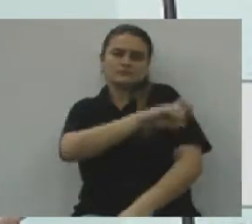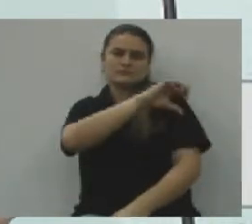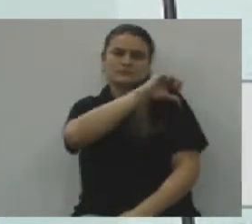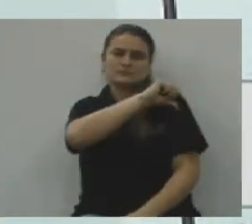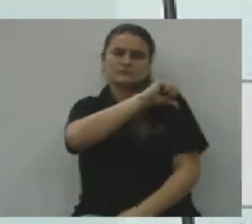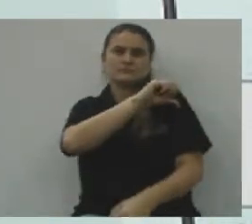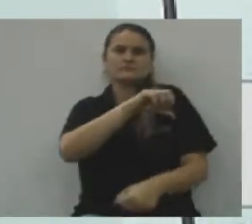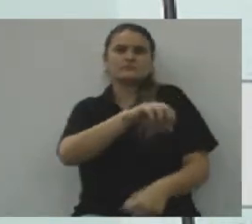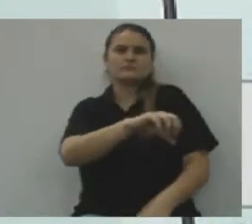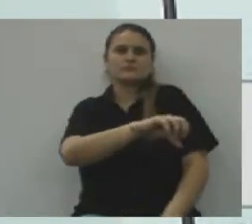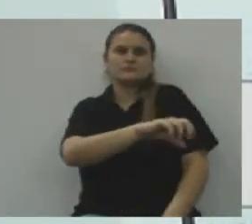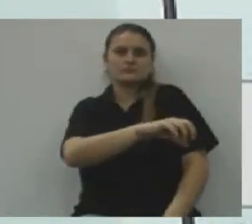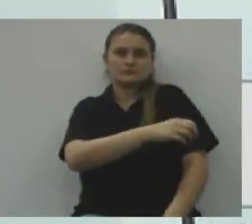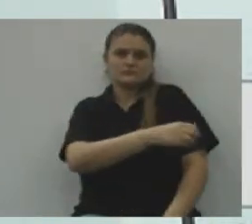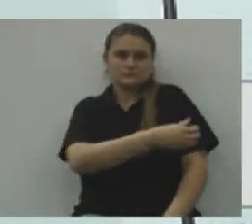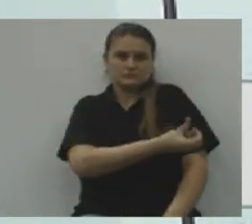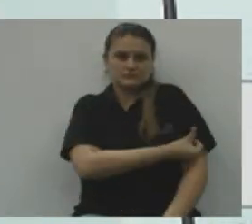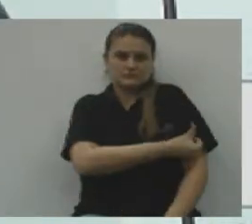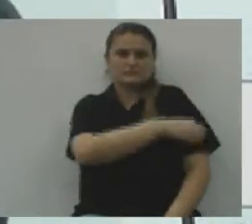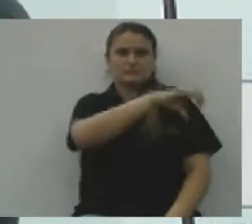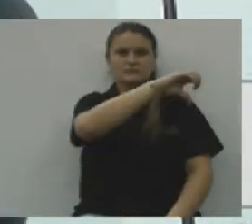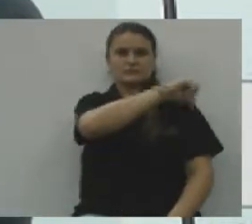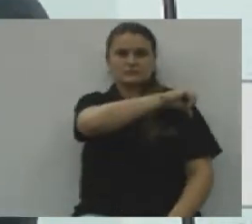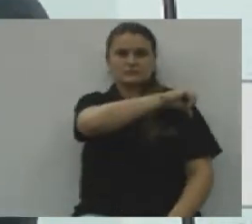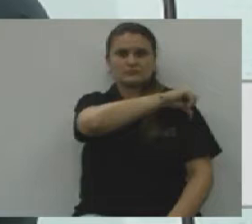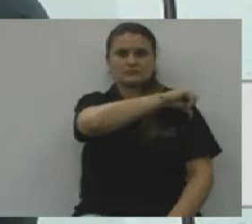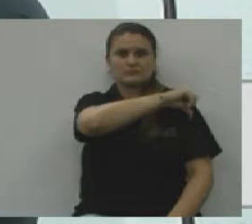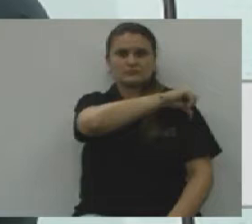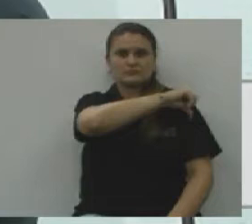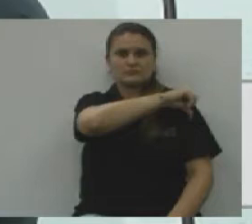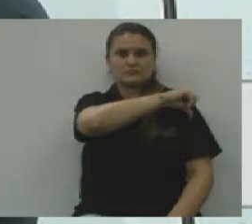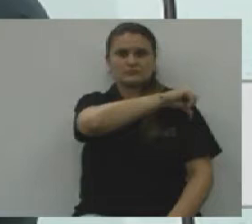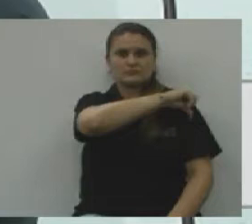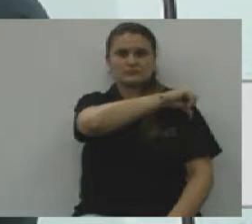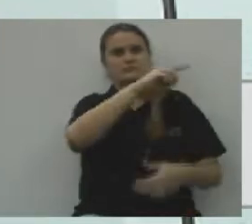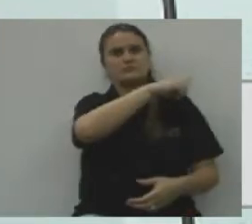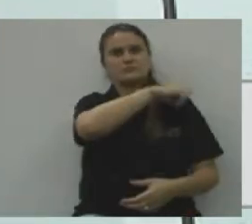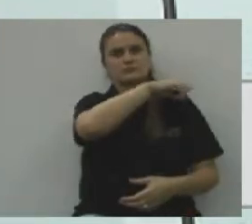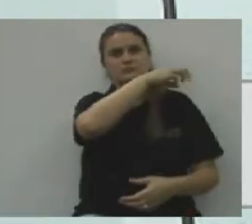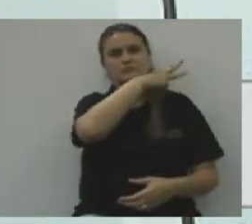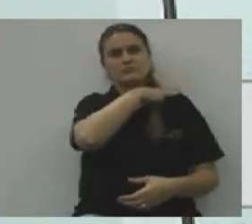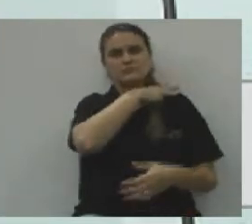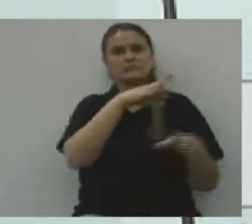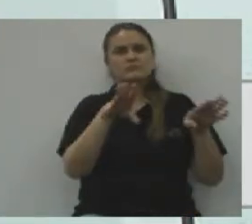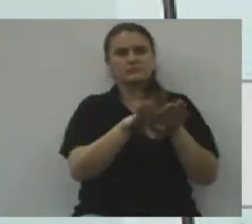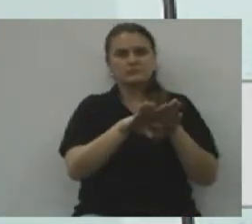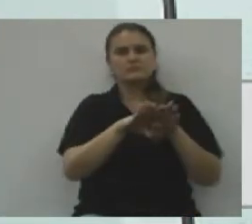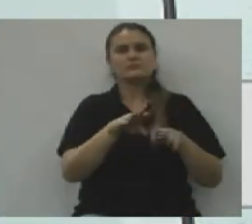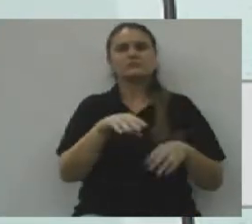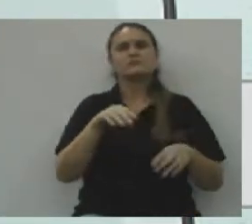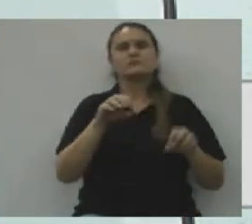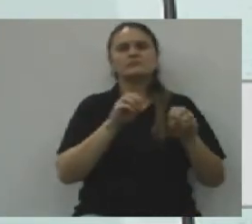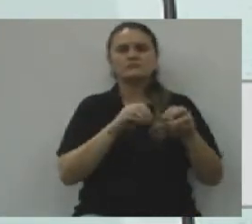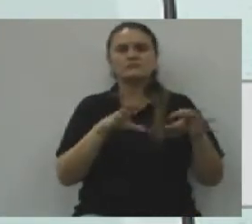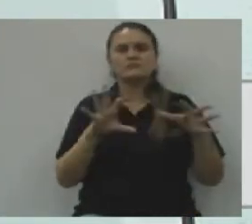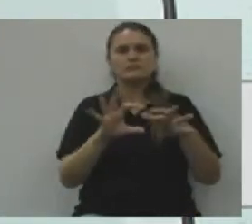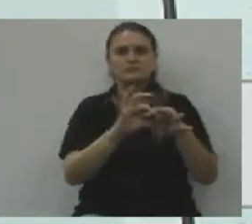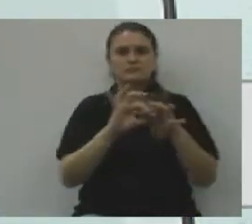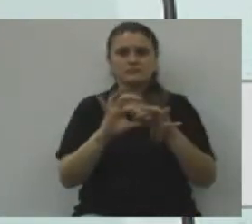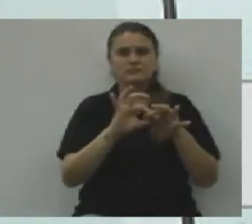fundamental e do ensino médio, que é gerido o ensino estadual de ensino. Mas nós não